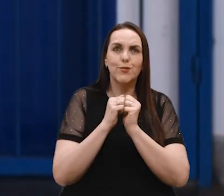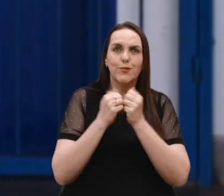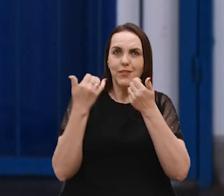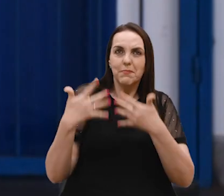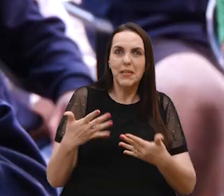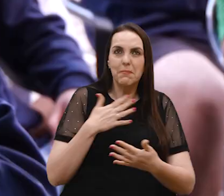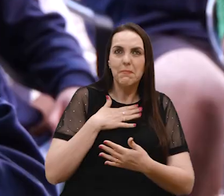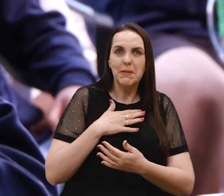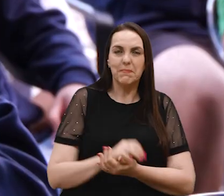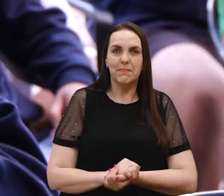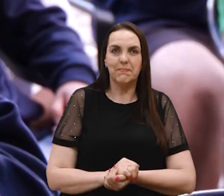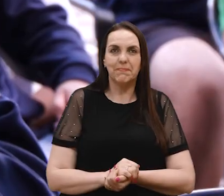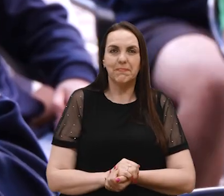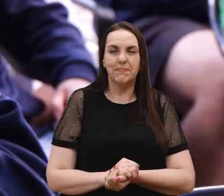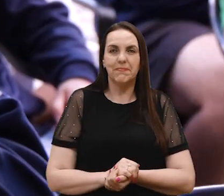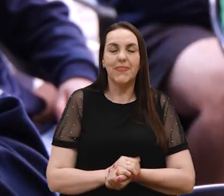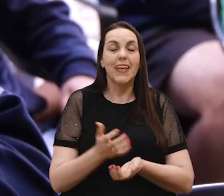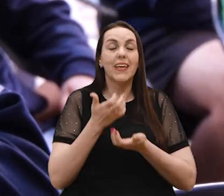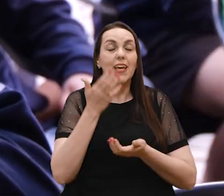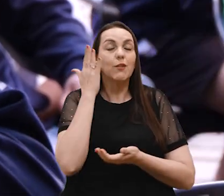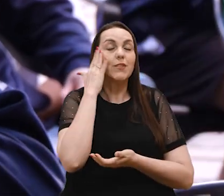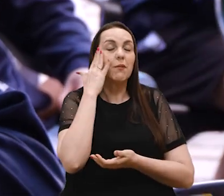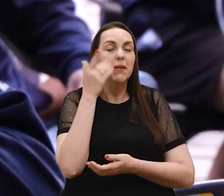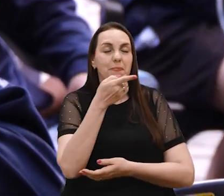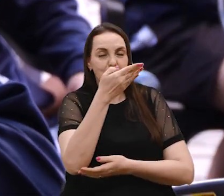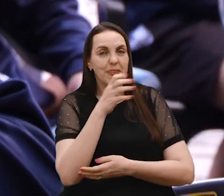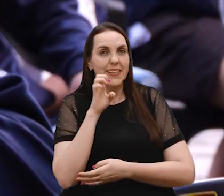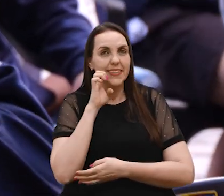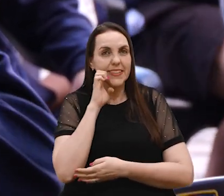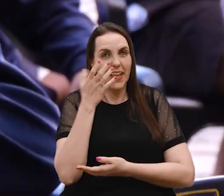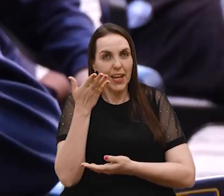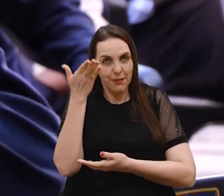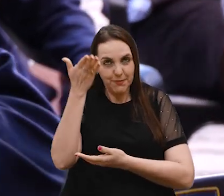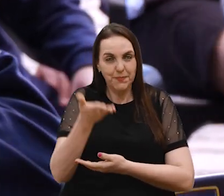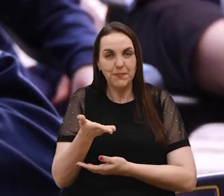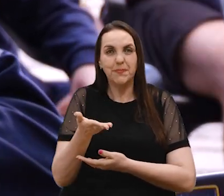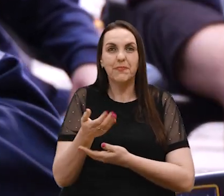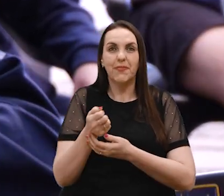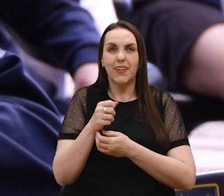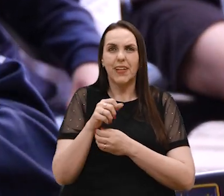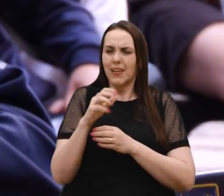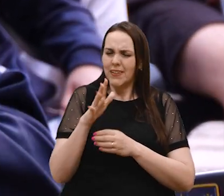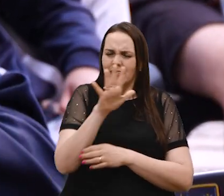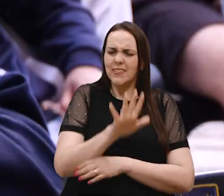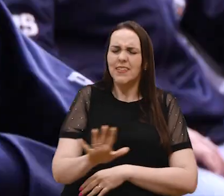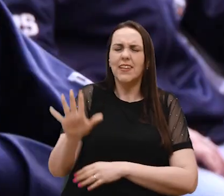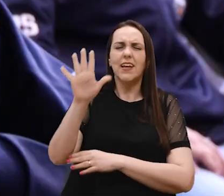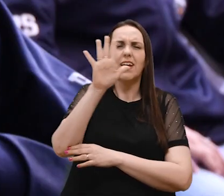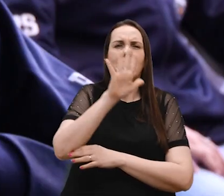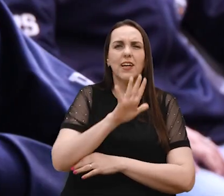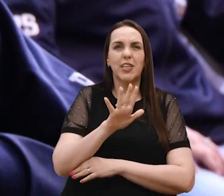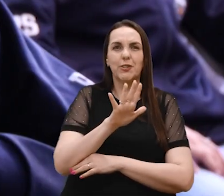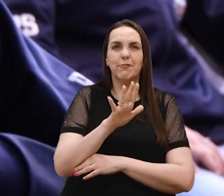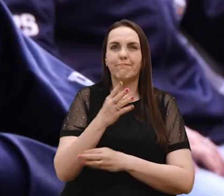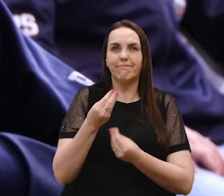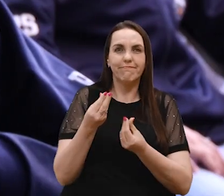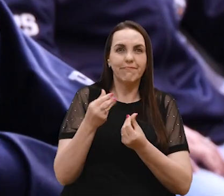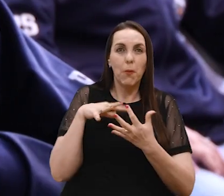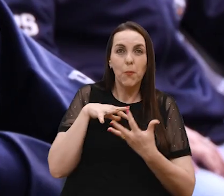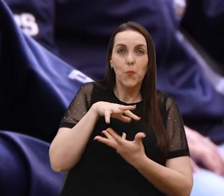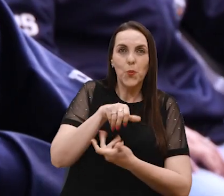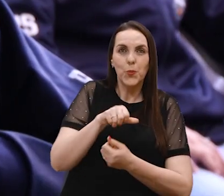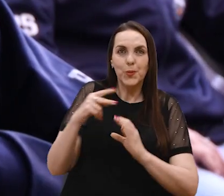me explicar? Nós queremos saber da Estela, que veio diretamente daquele nosso cenário, daquele